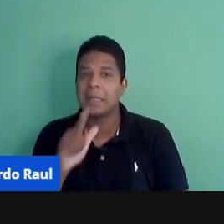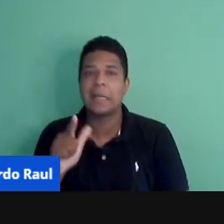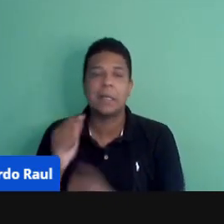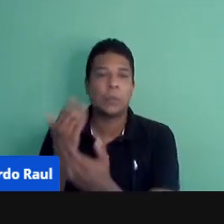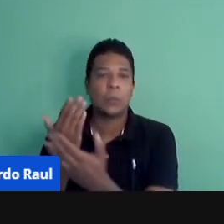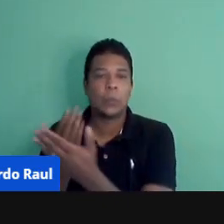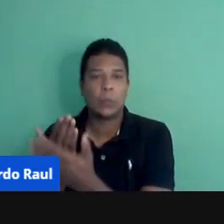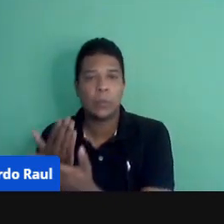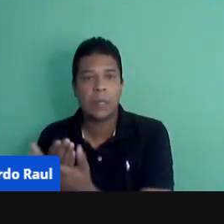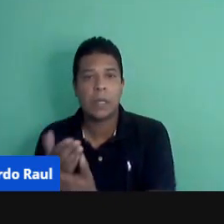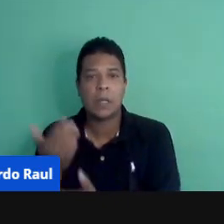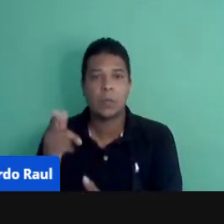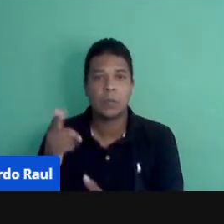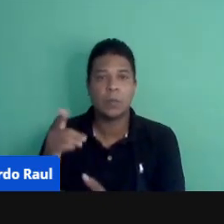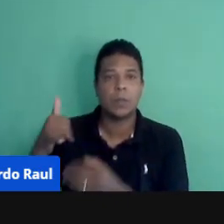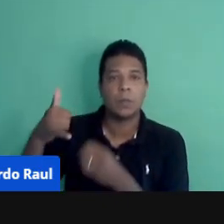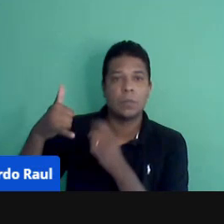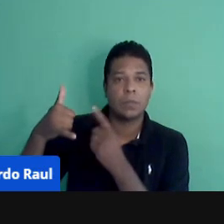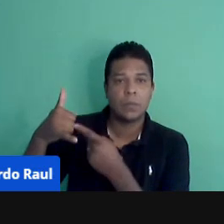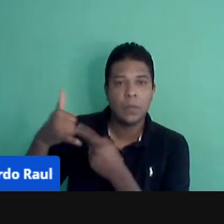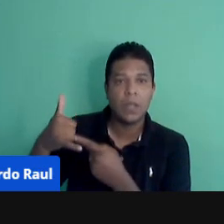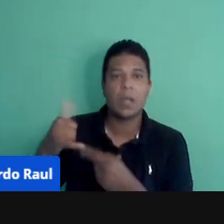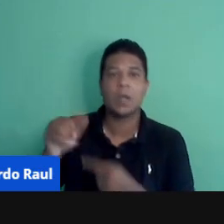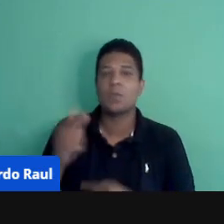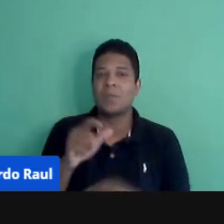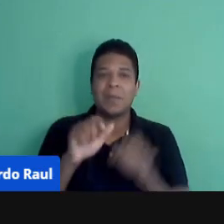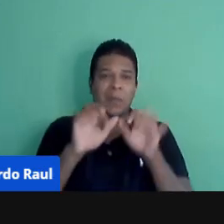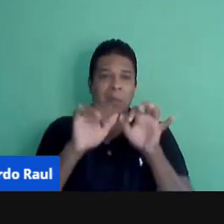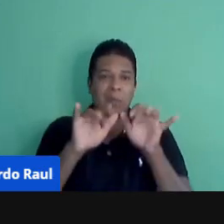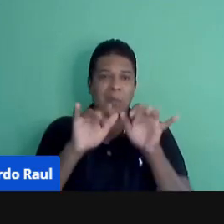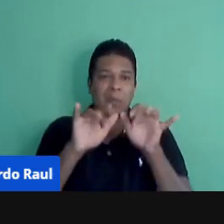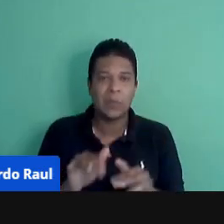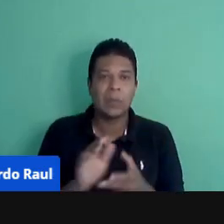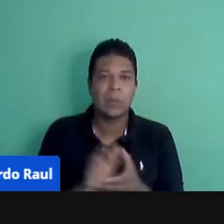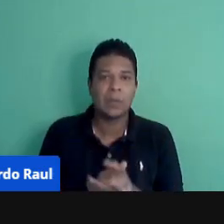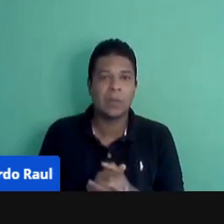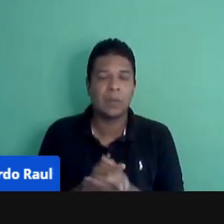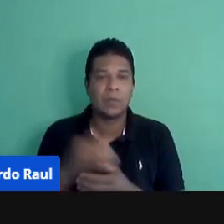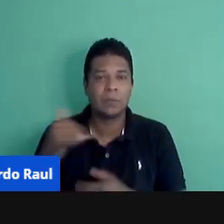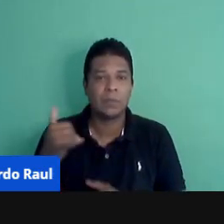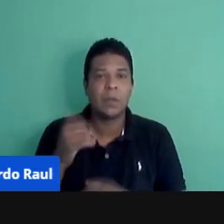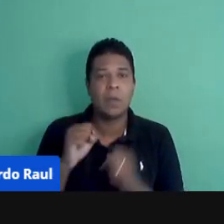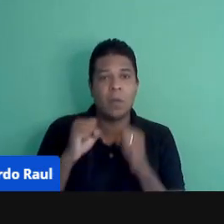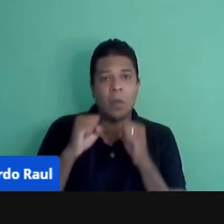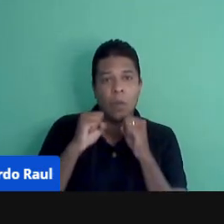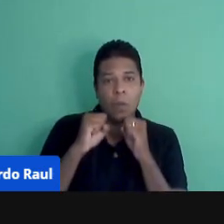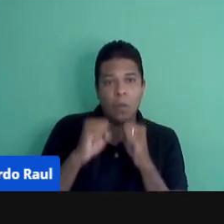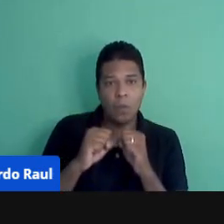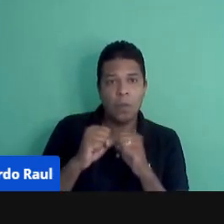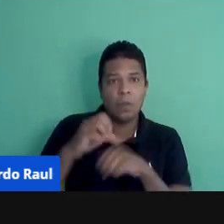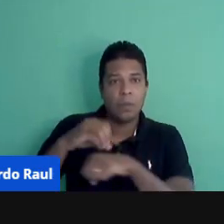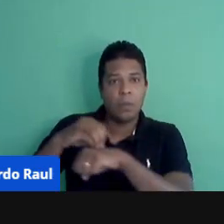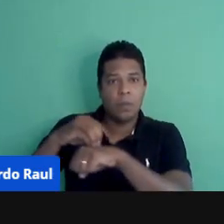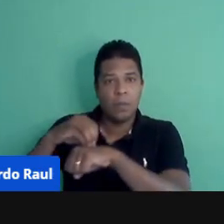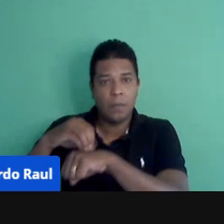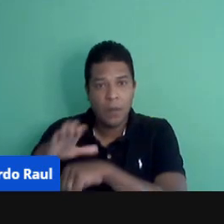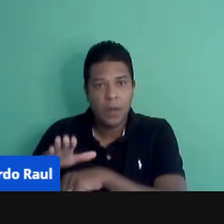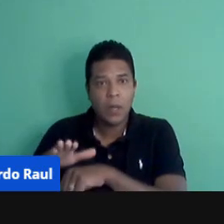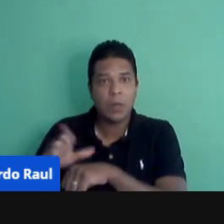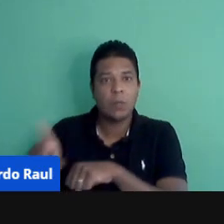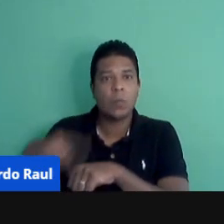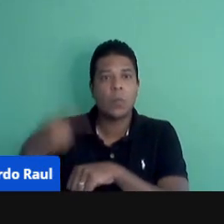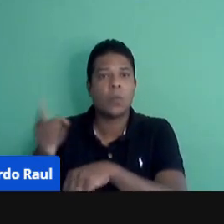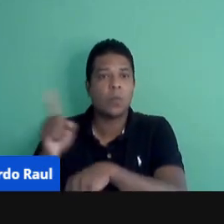tem celular, ele não tem computador em casa, ele faz a atividade depois, e eu posso mandar essa atividade num outro